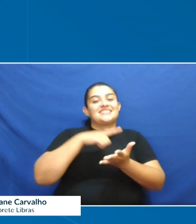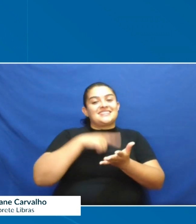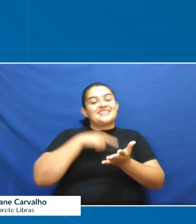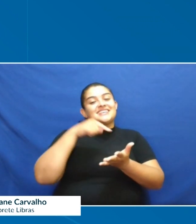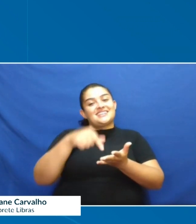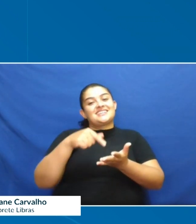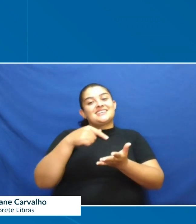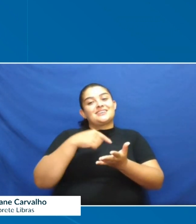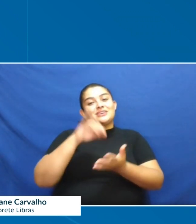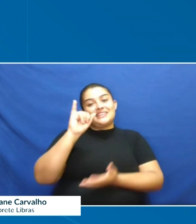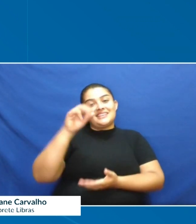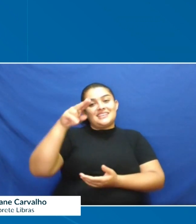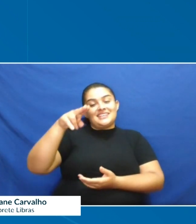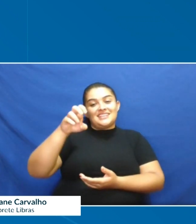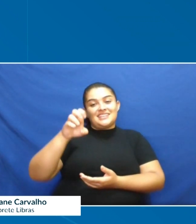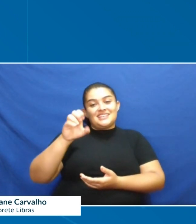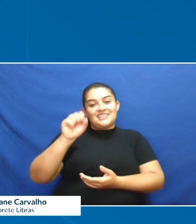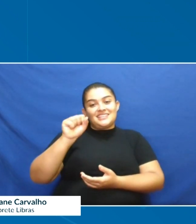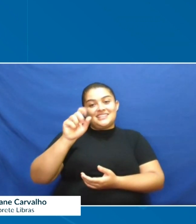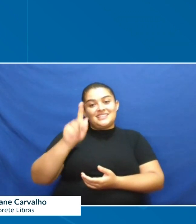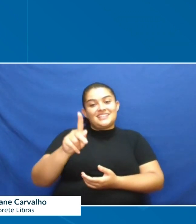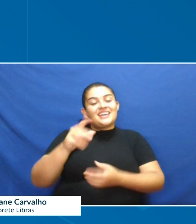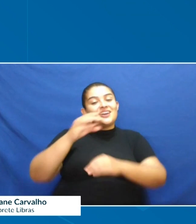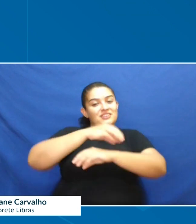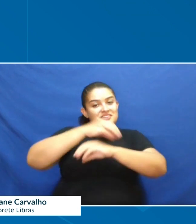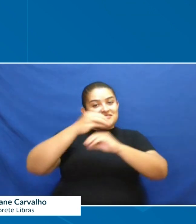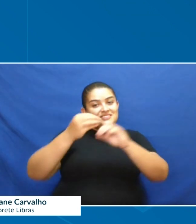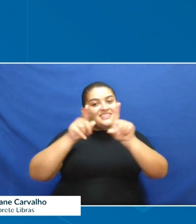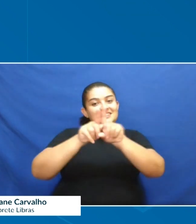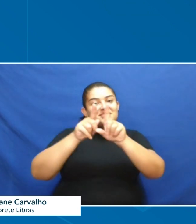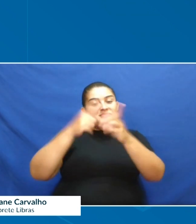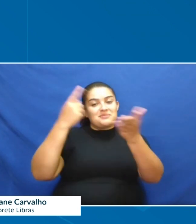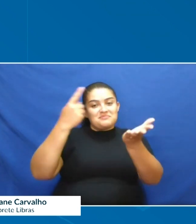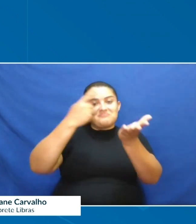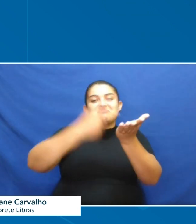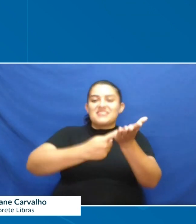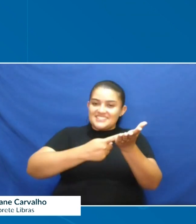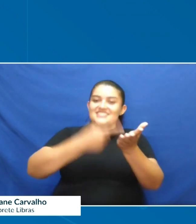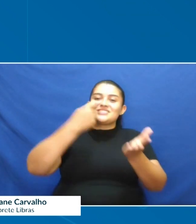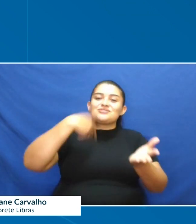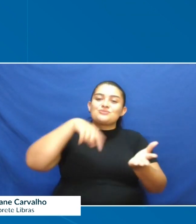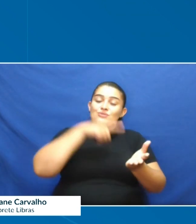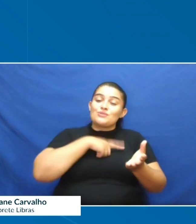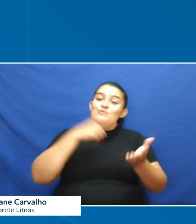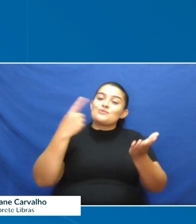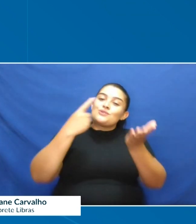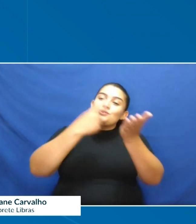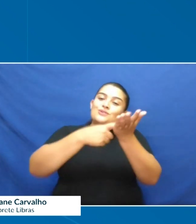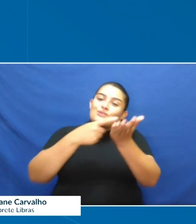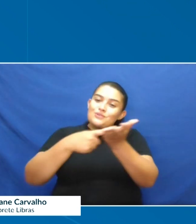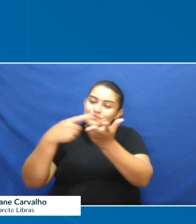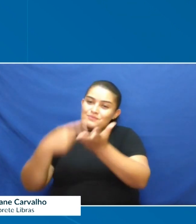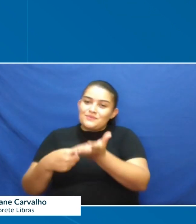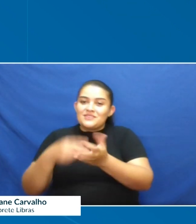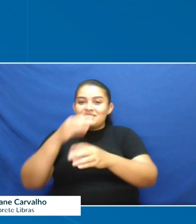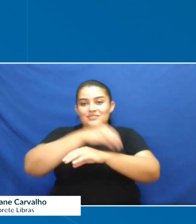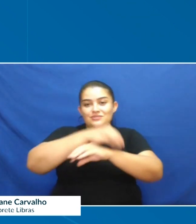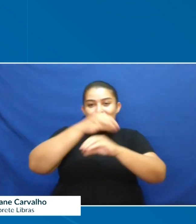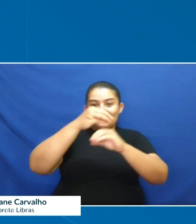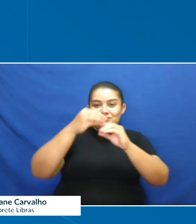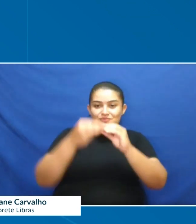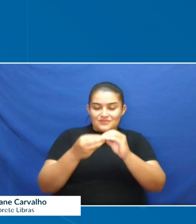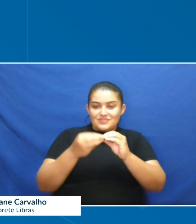instituição Inesc P&D Brasil, da qual a UFG é associada, nós fizemos um consórcio com a Universidade Federal do Rio